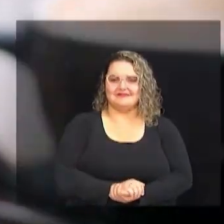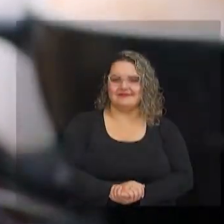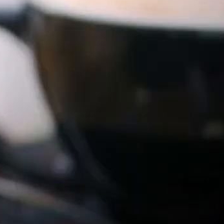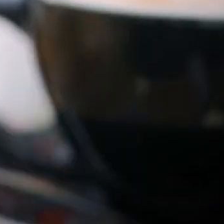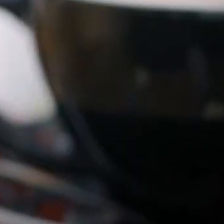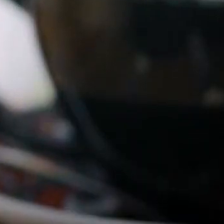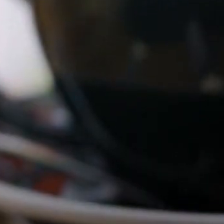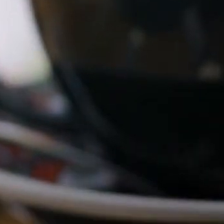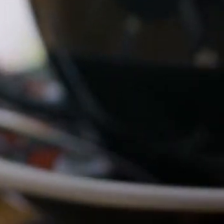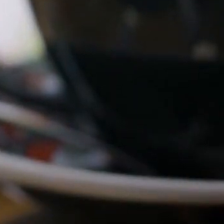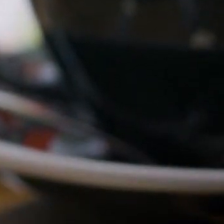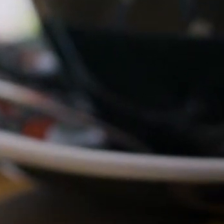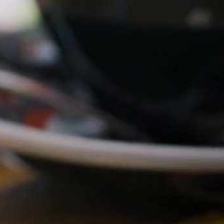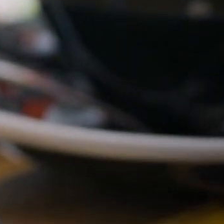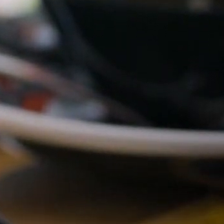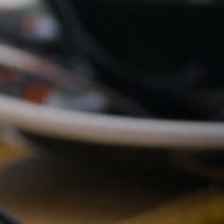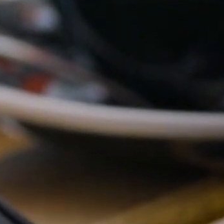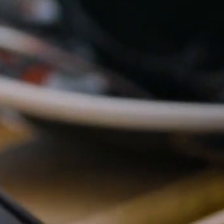tchau!